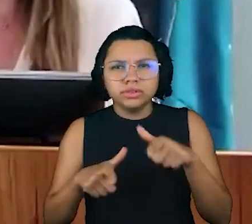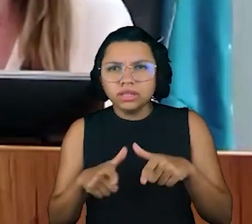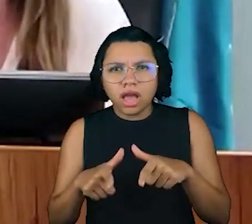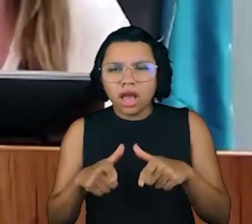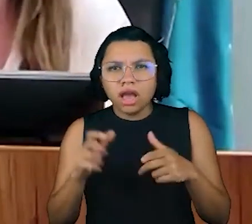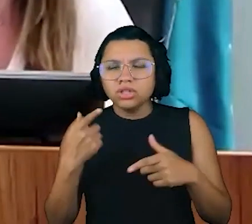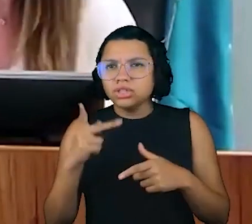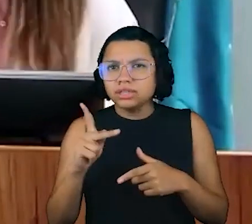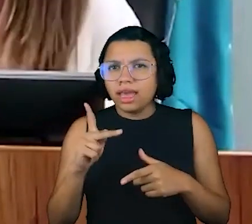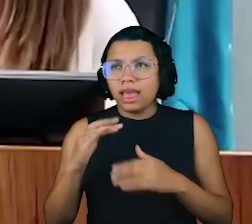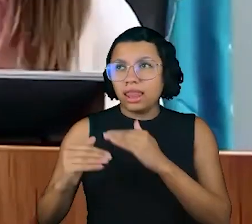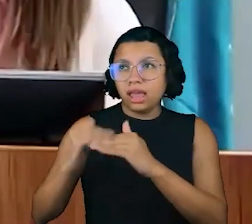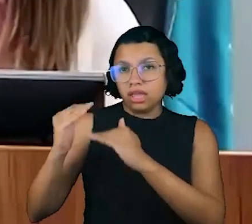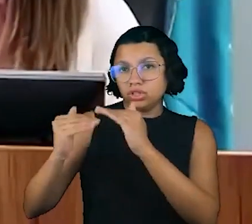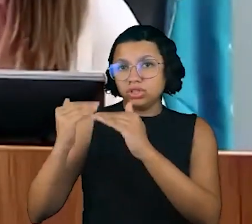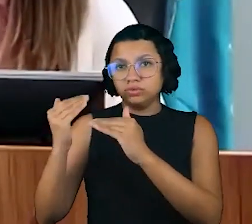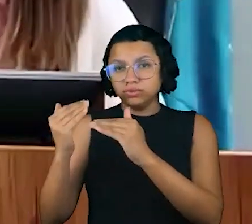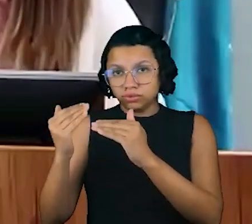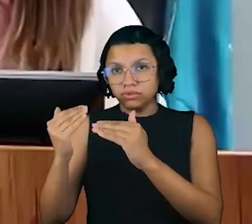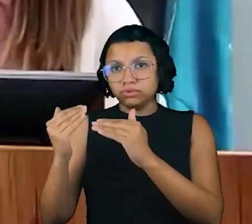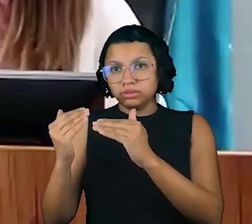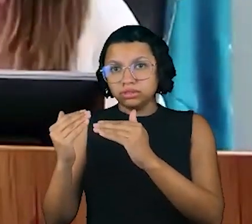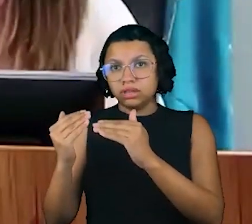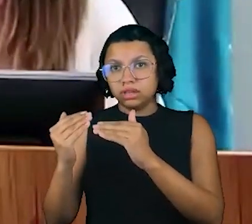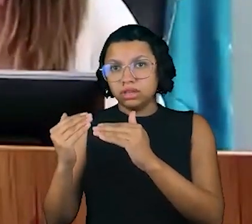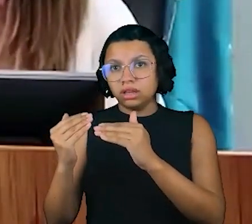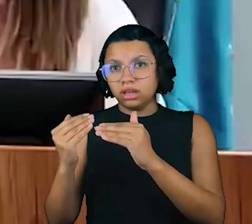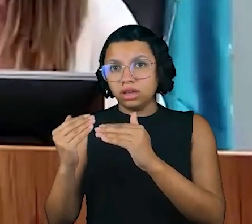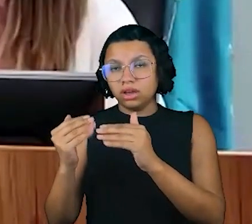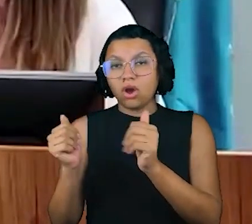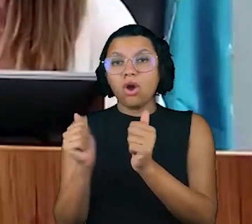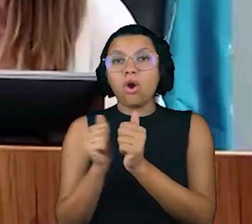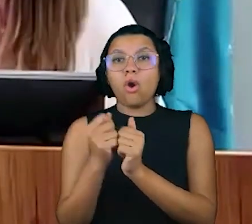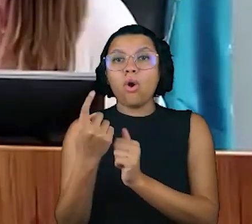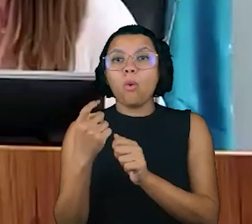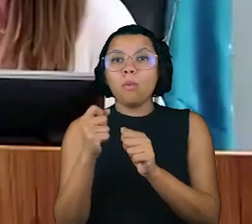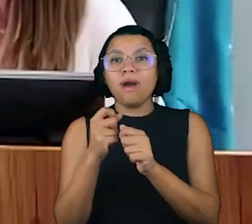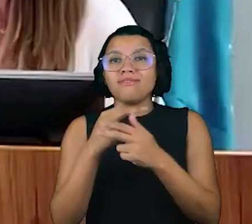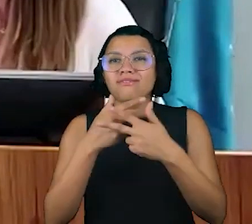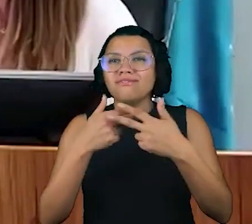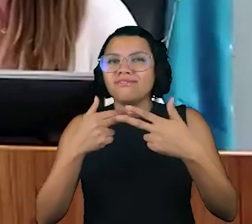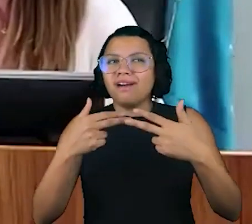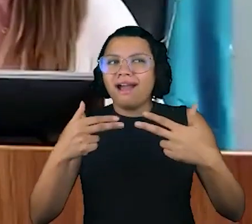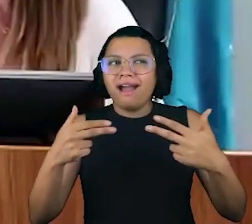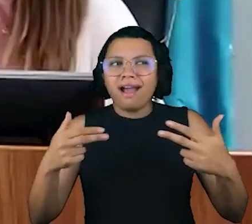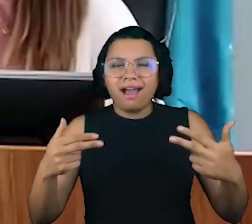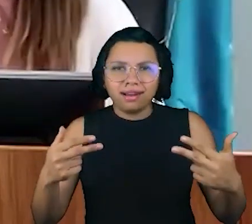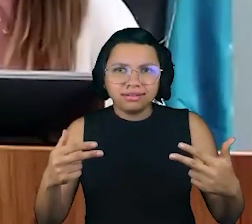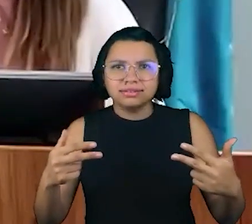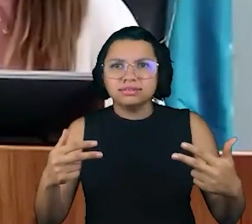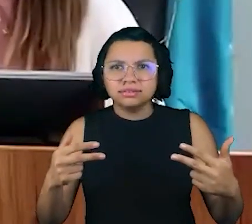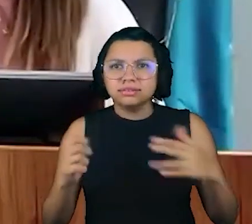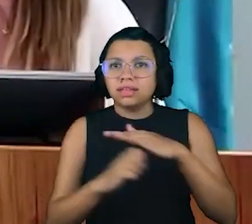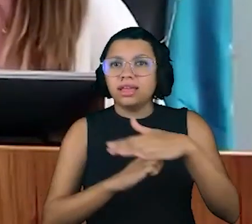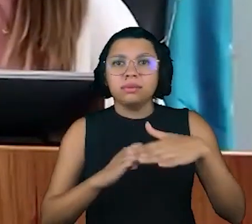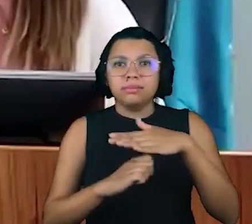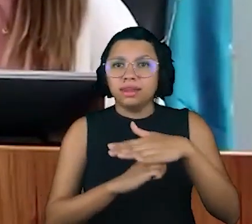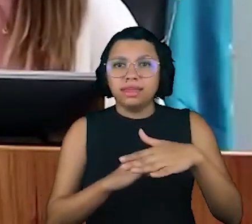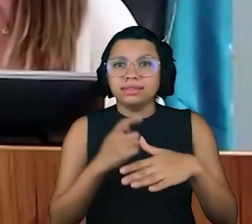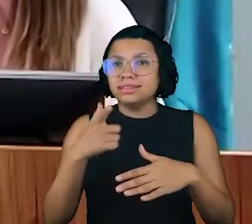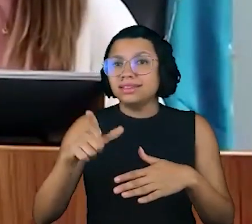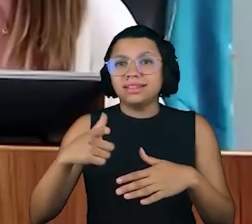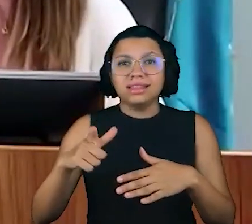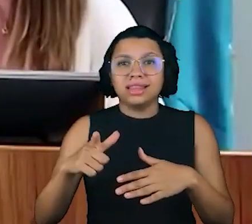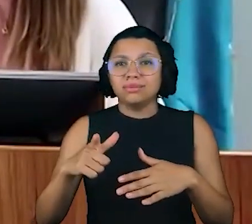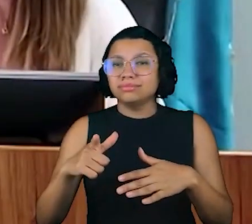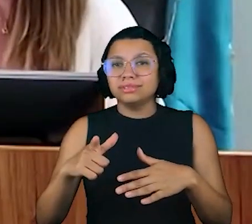é desenvolvida por uma rede de outras empresas que não tem absolutamente